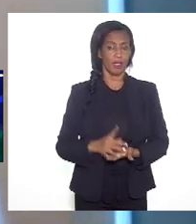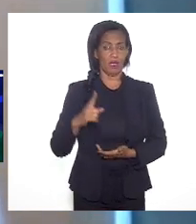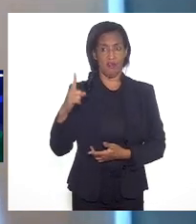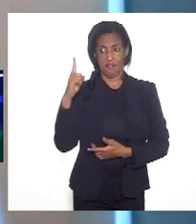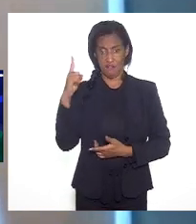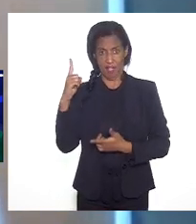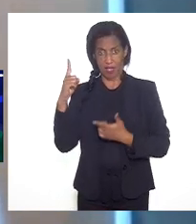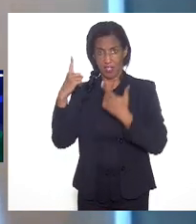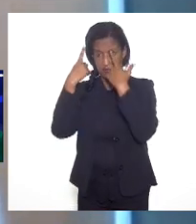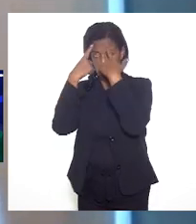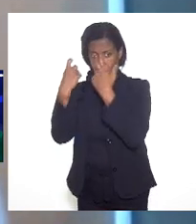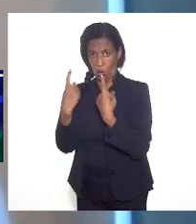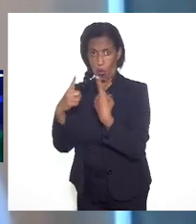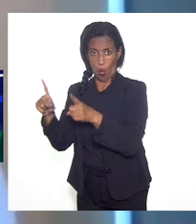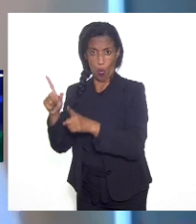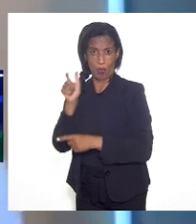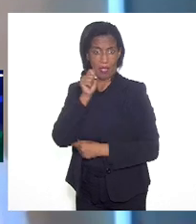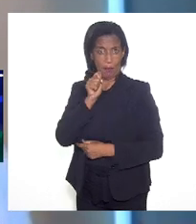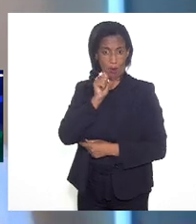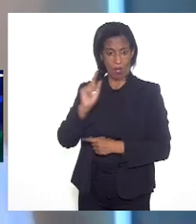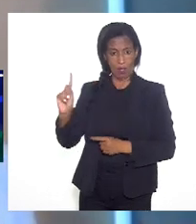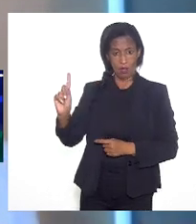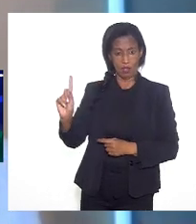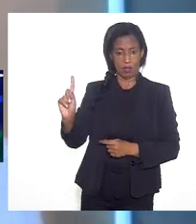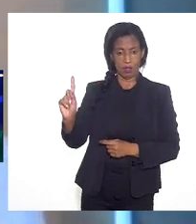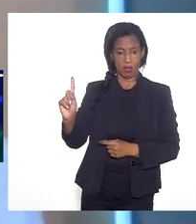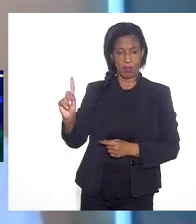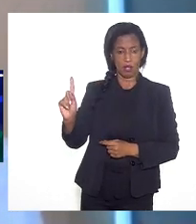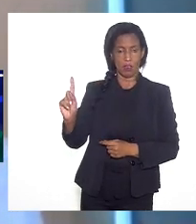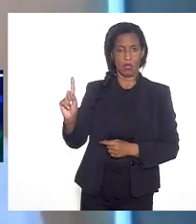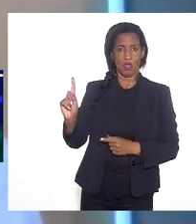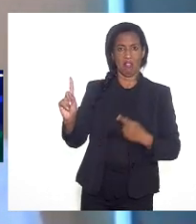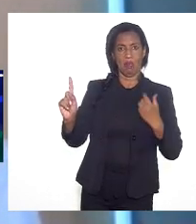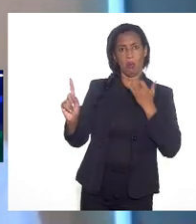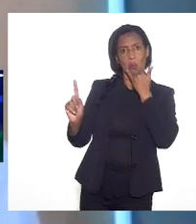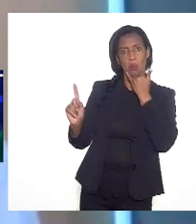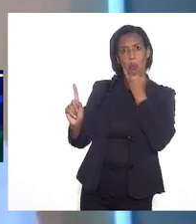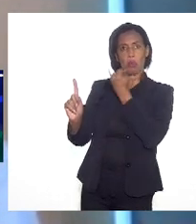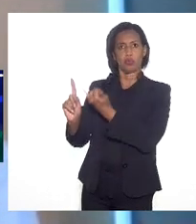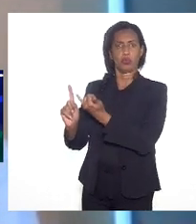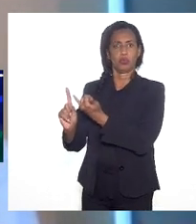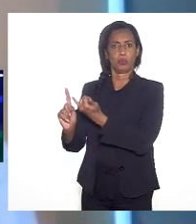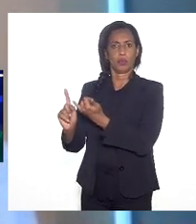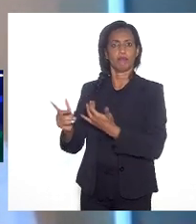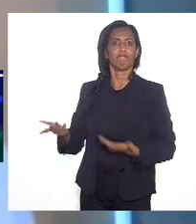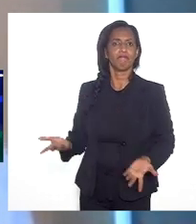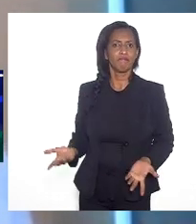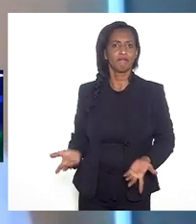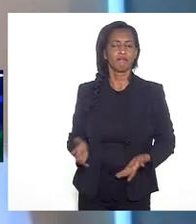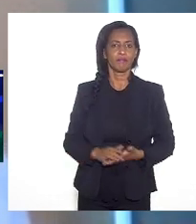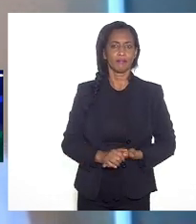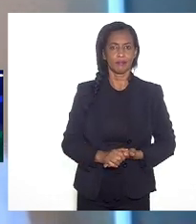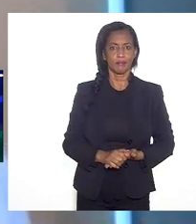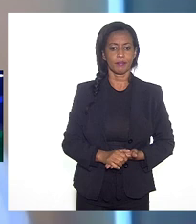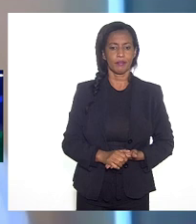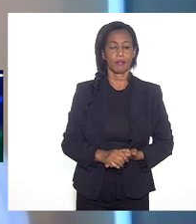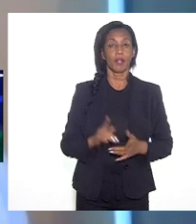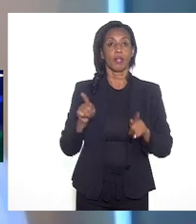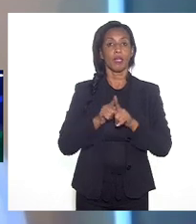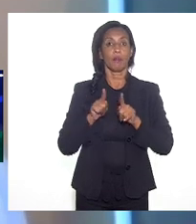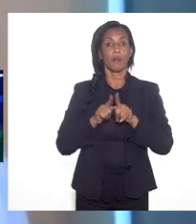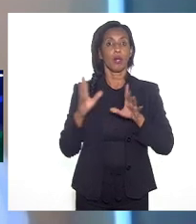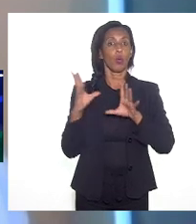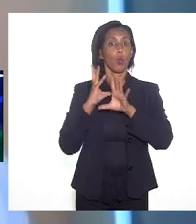Comete-se violência contra a mulher e depois se pede desculpa. Eu queria concluir, deputado